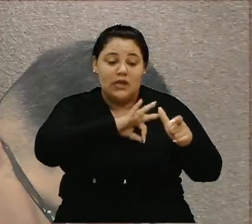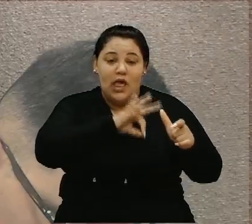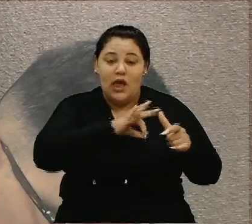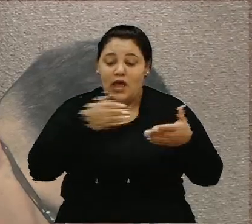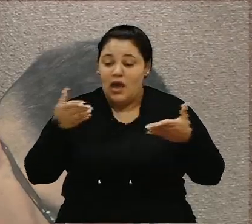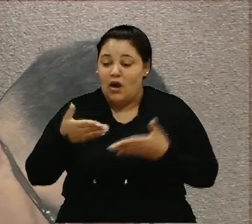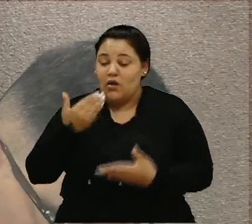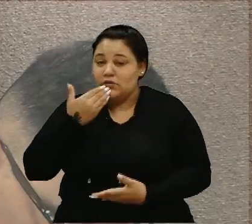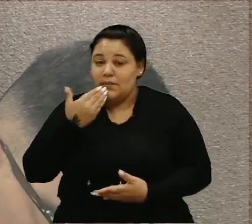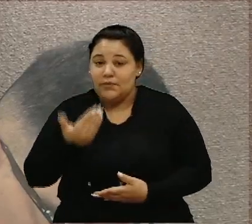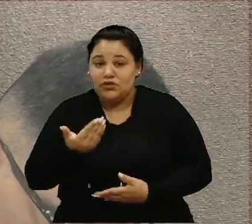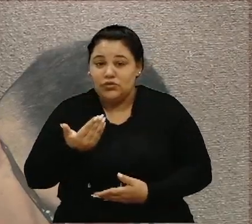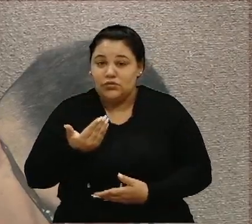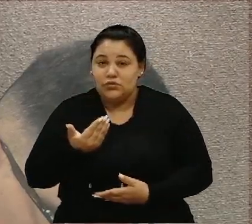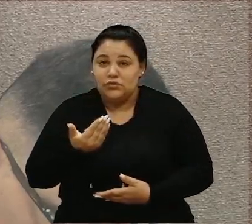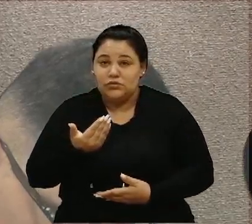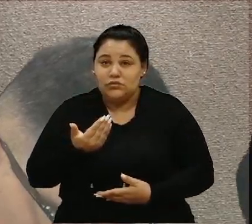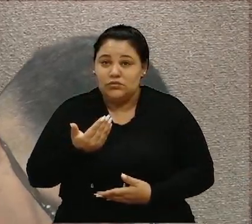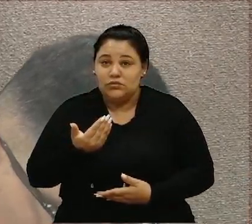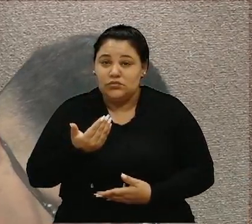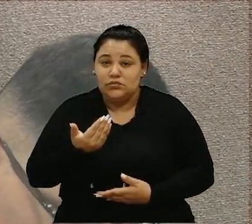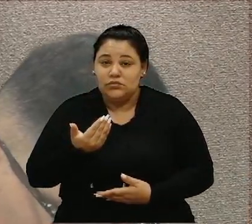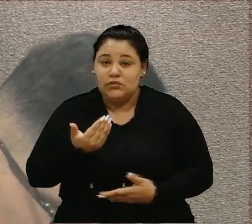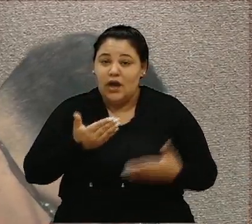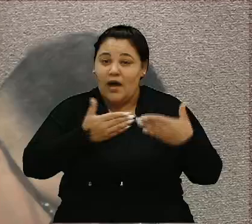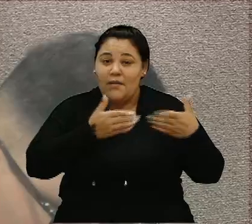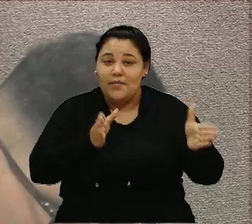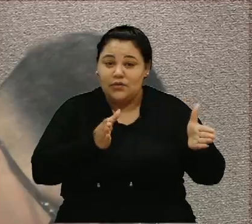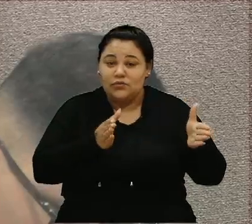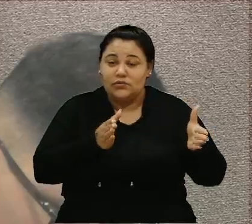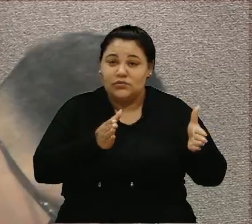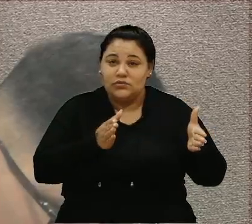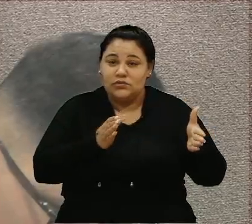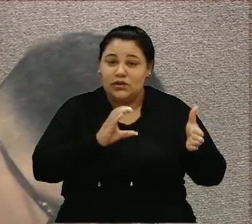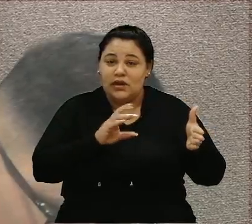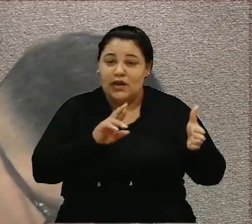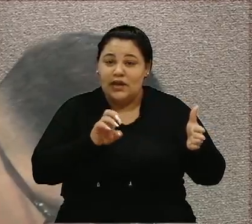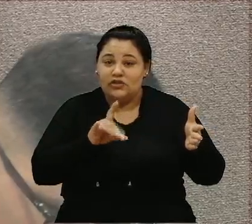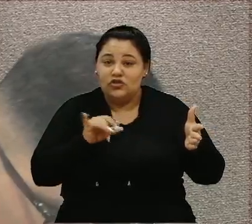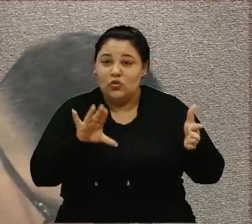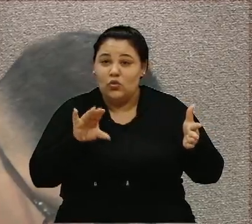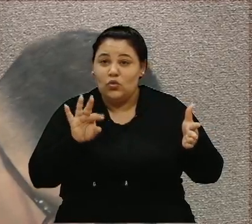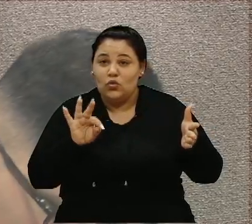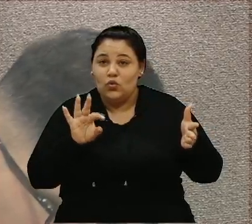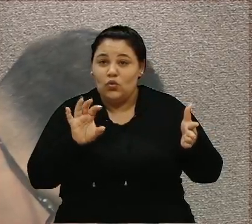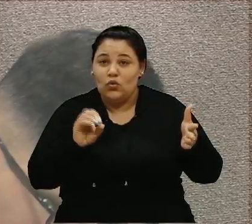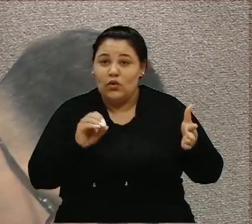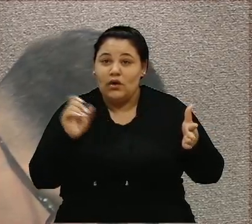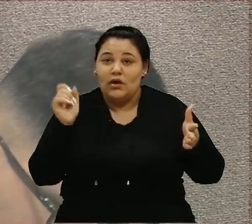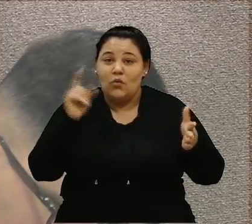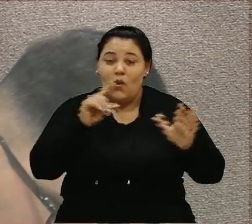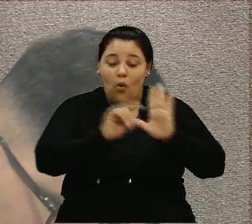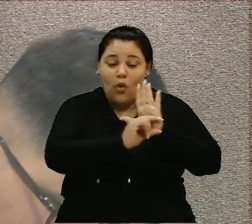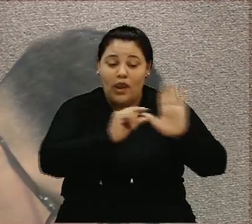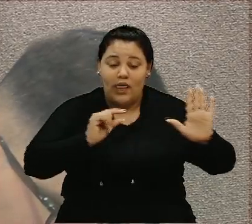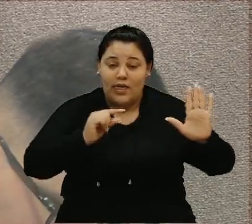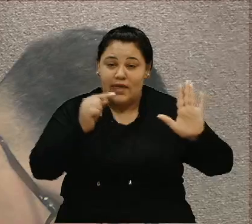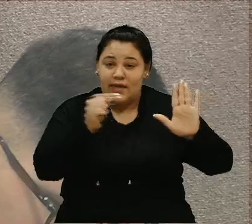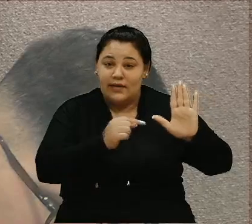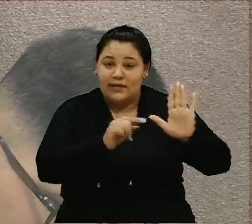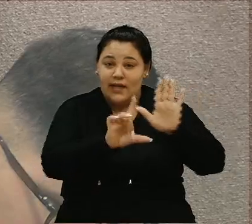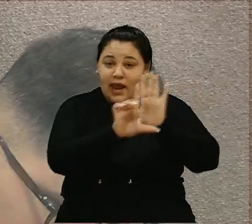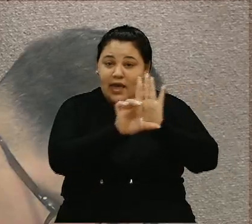solicitando a abertura de crédito e em qual linha da lei orçamentária anual se